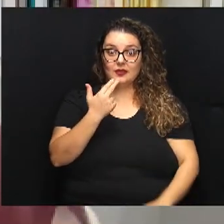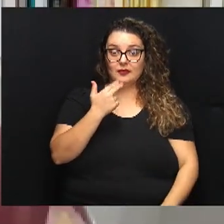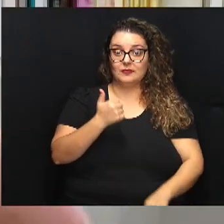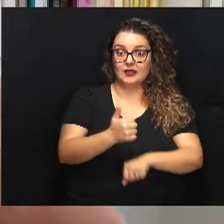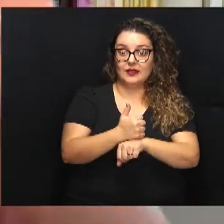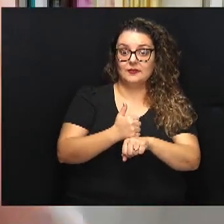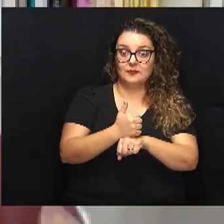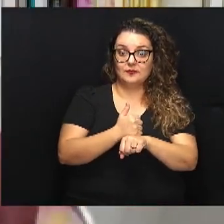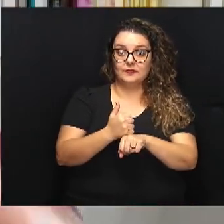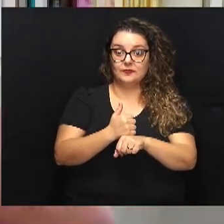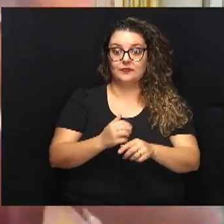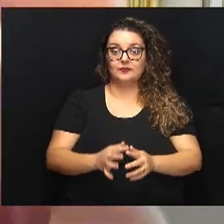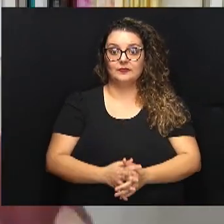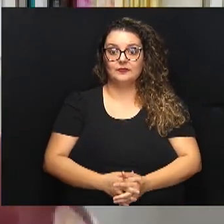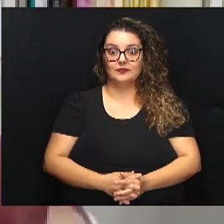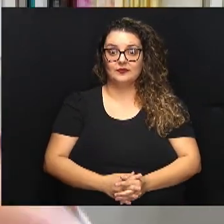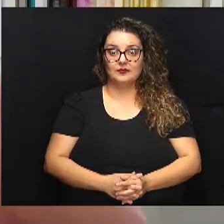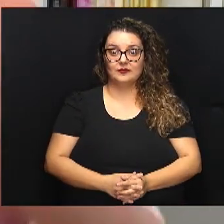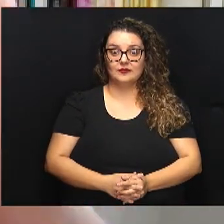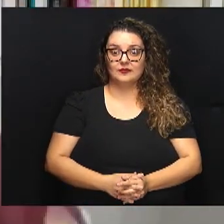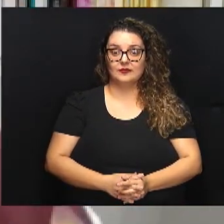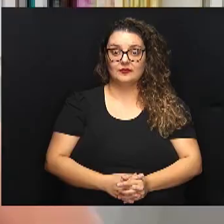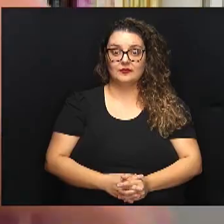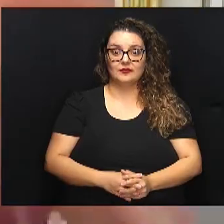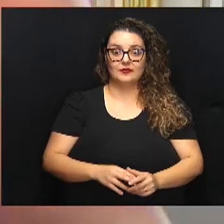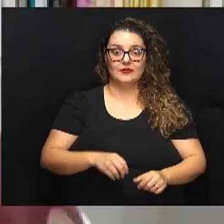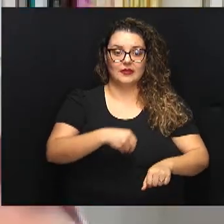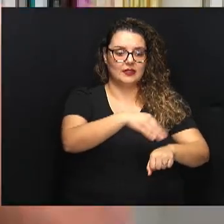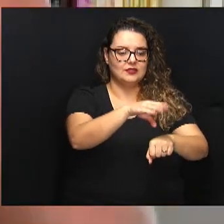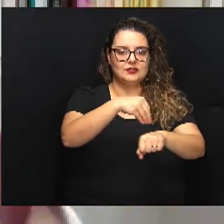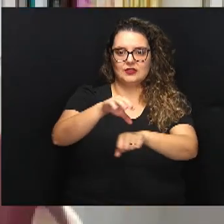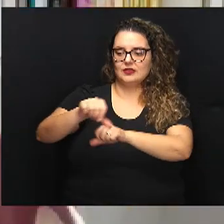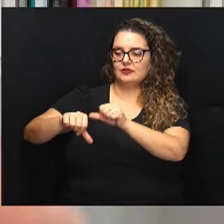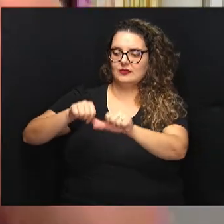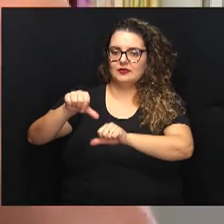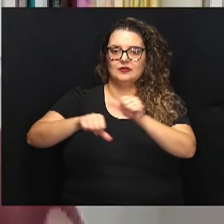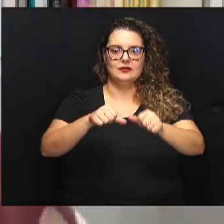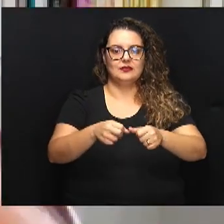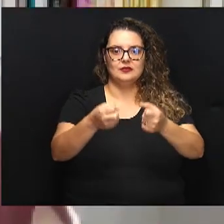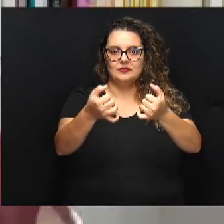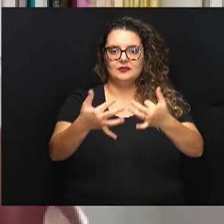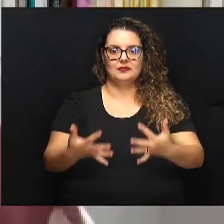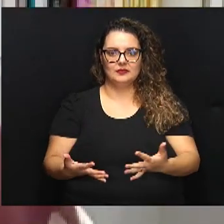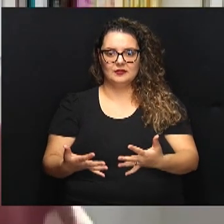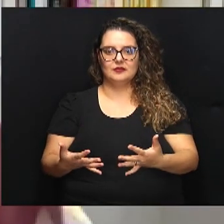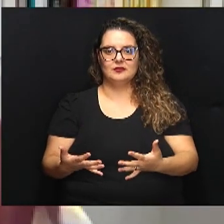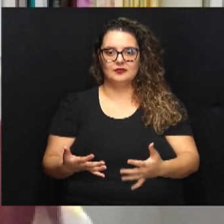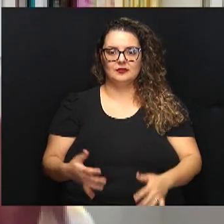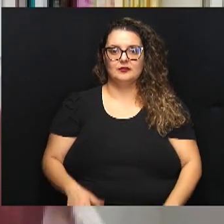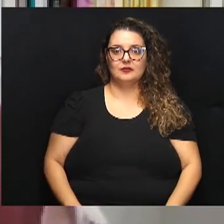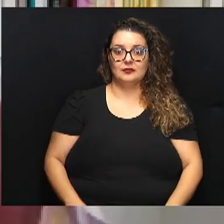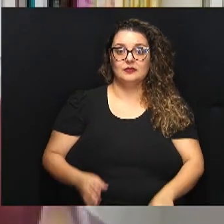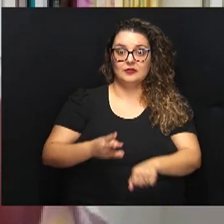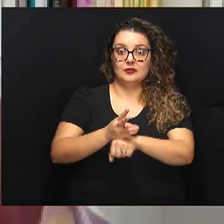que muda de dica, de orientação em função do